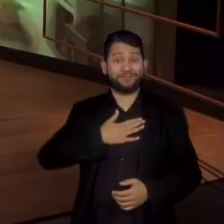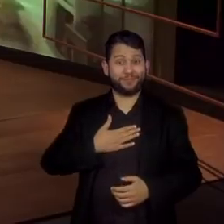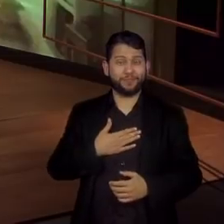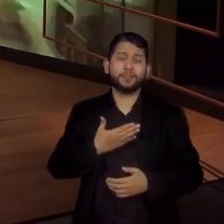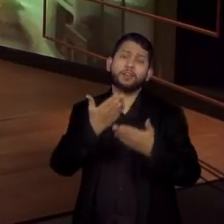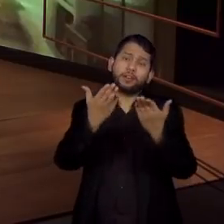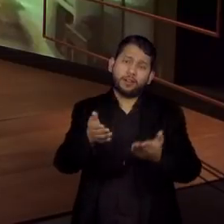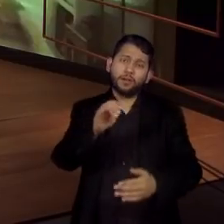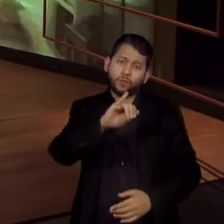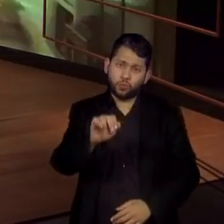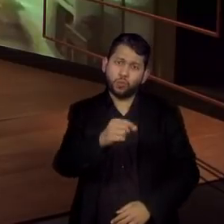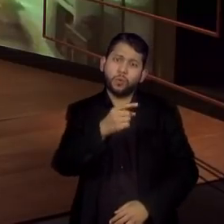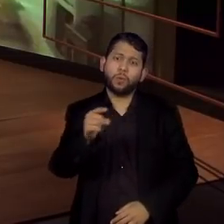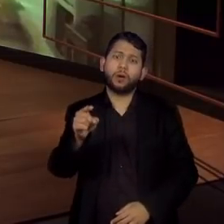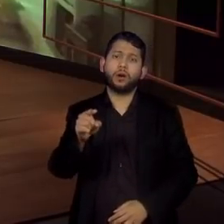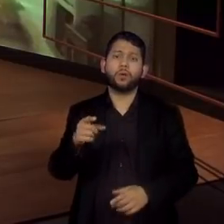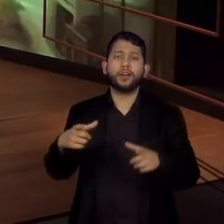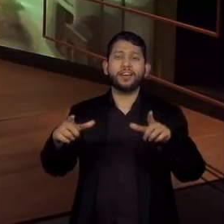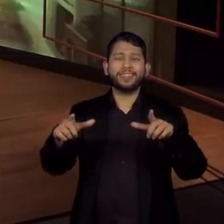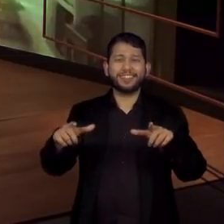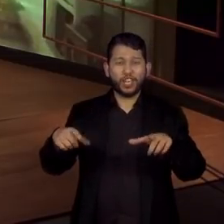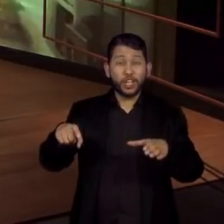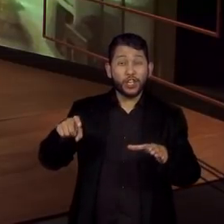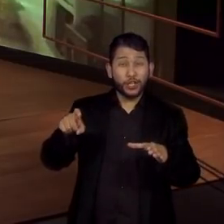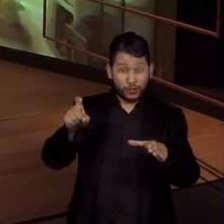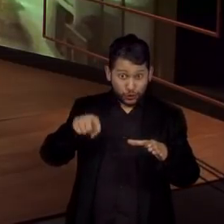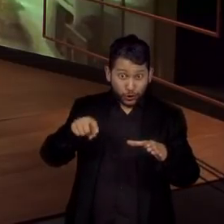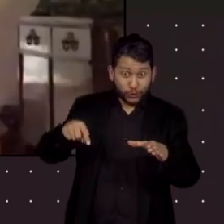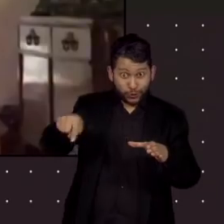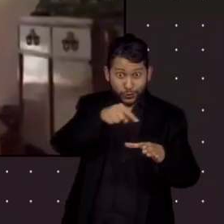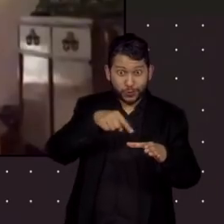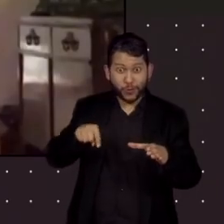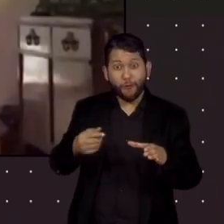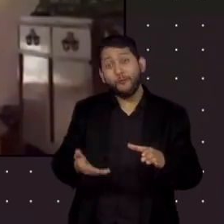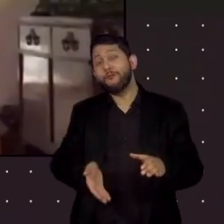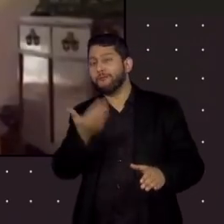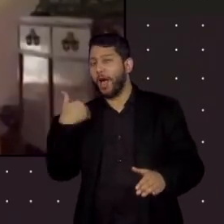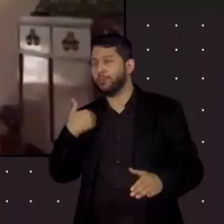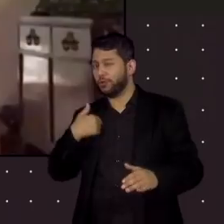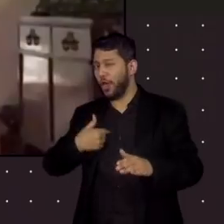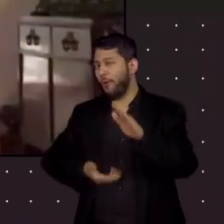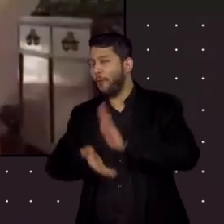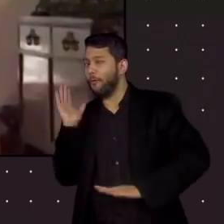a relação com esse disco, Vamos que eu já vou. Um disco todo